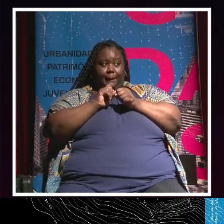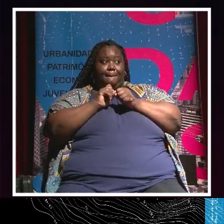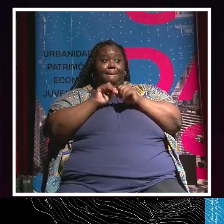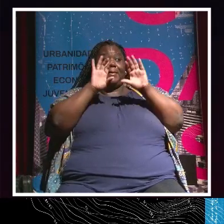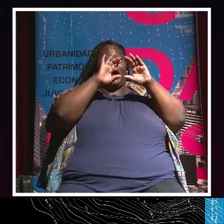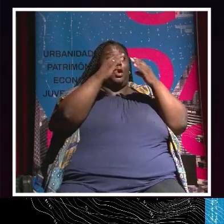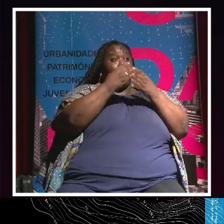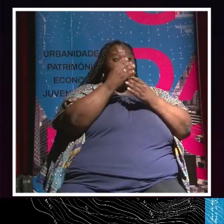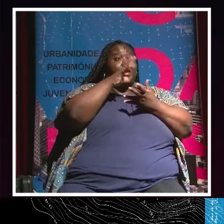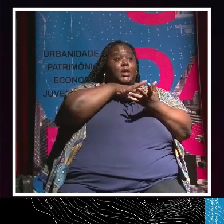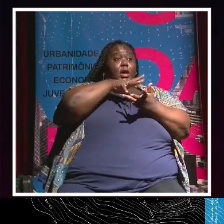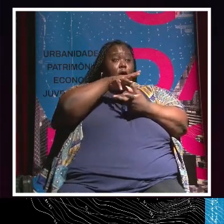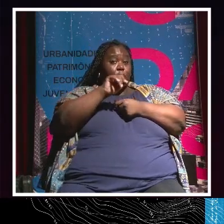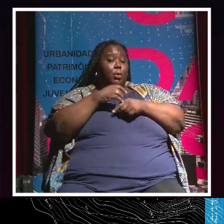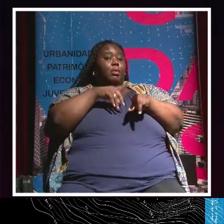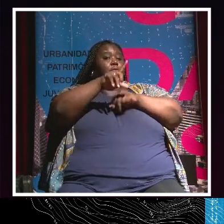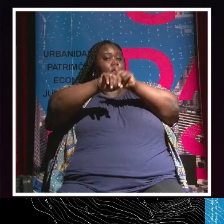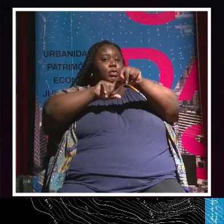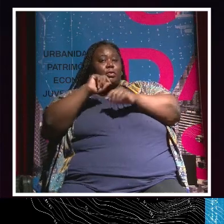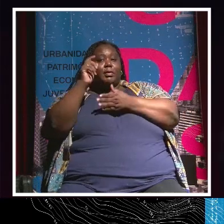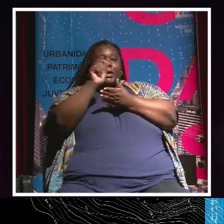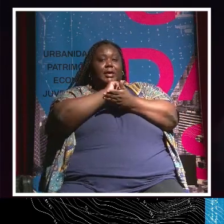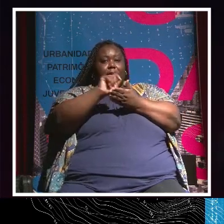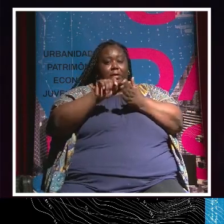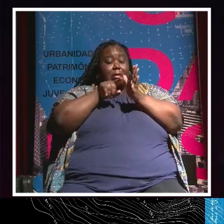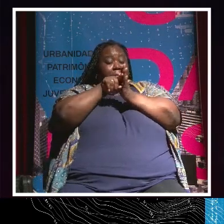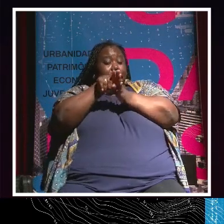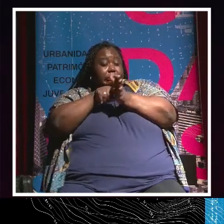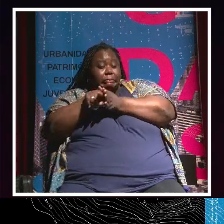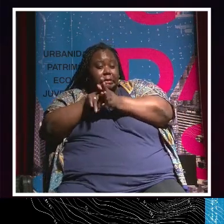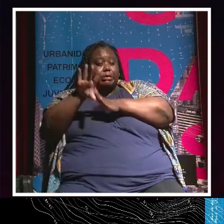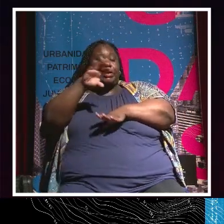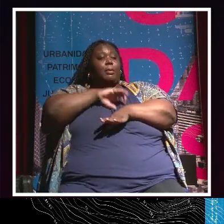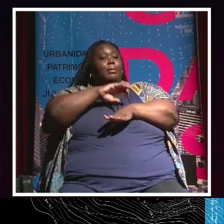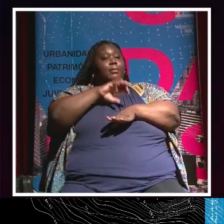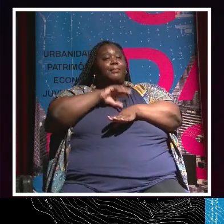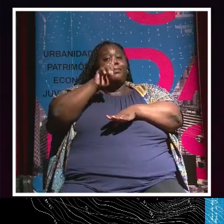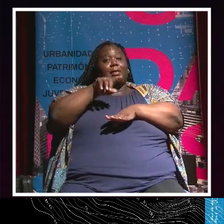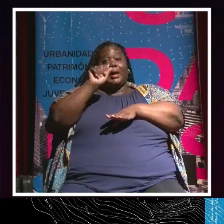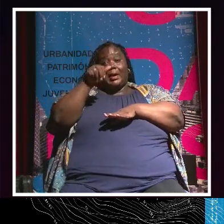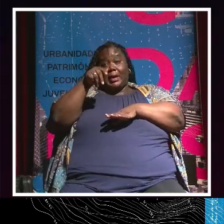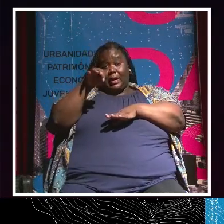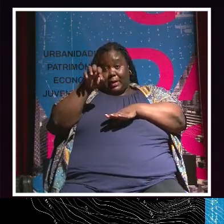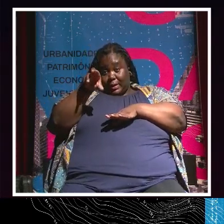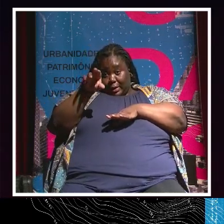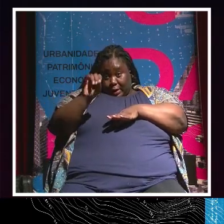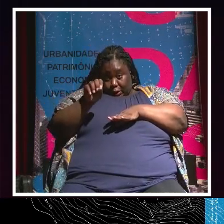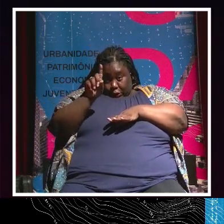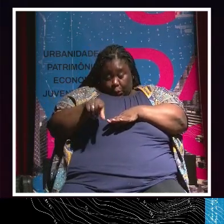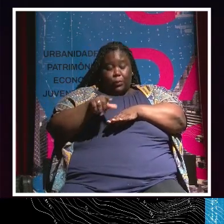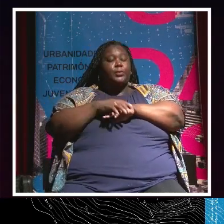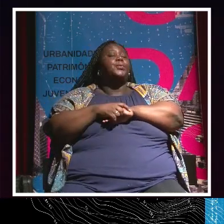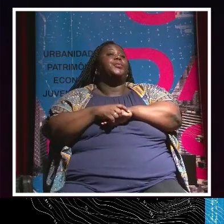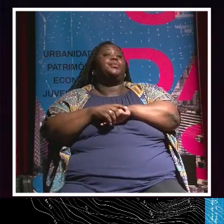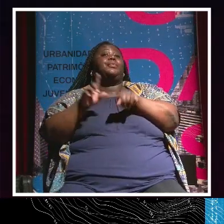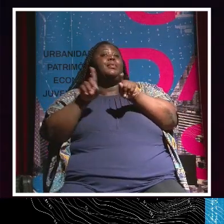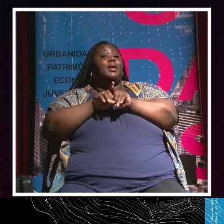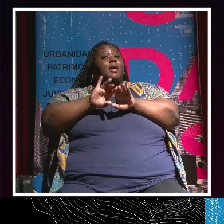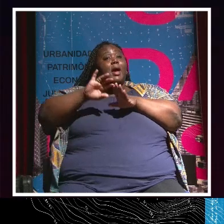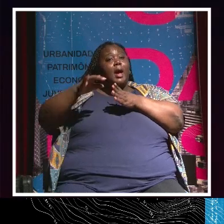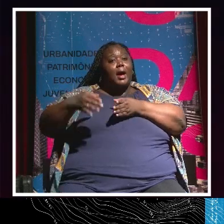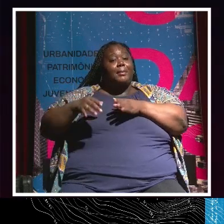conferência internacional, com o curador, escritor, pesquisador português, que é o Antônio Ribeiro Pinto, e a mesa